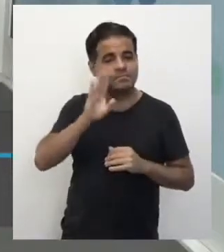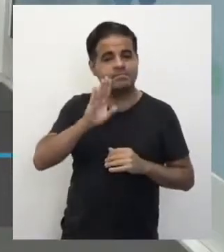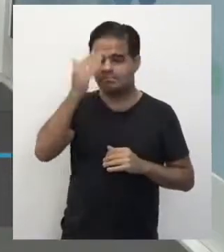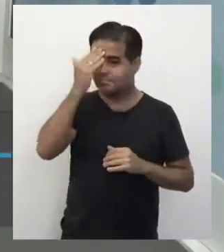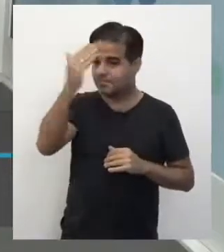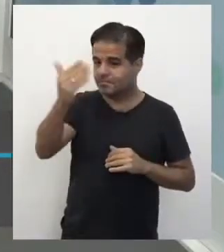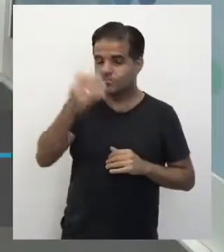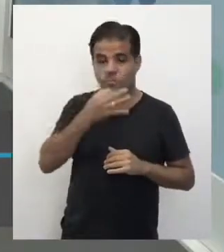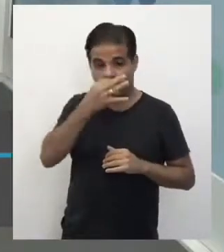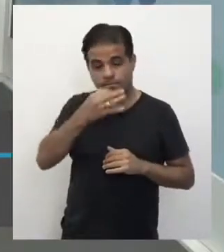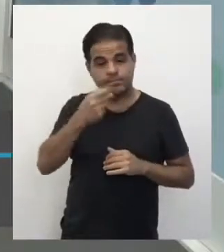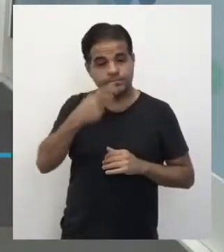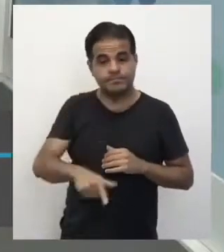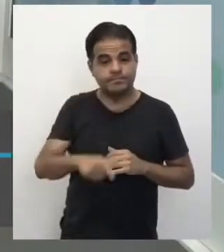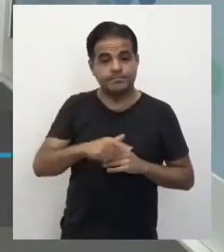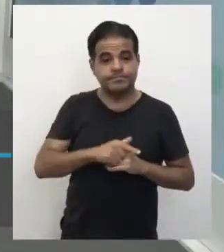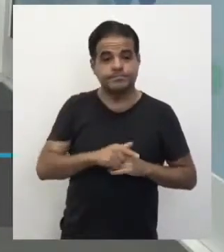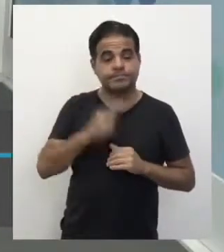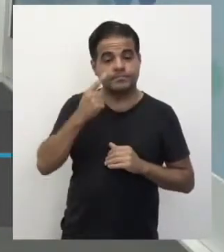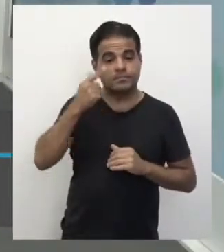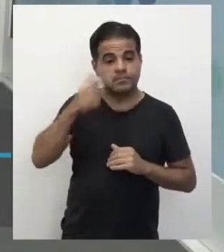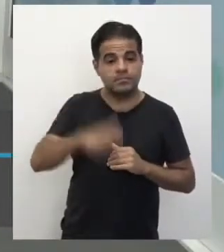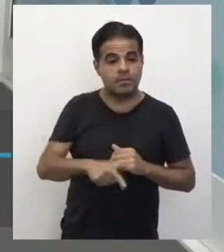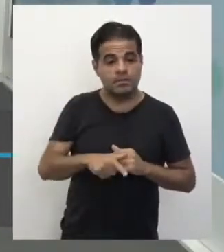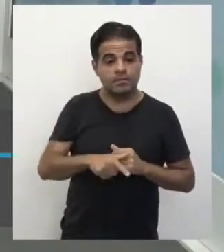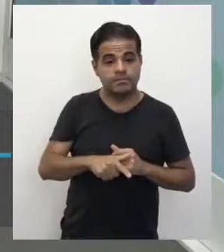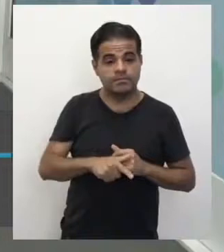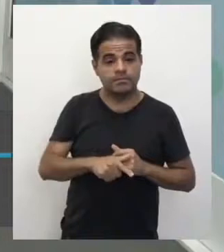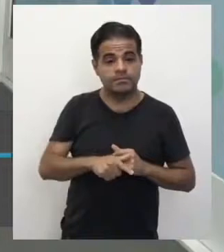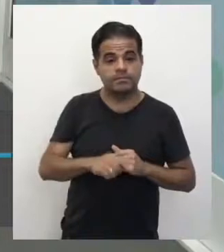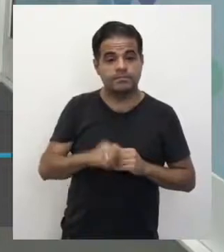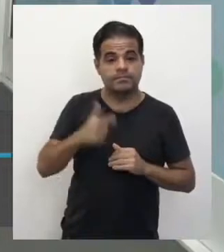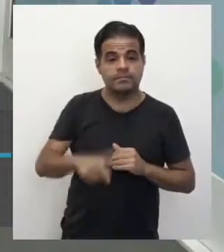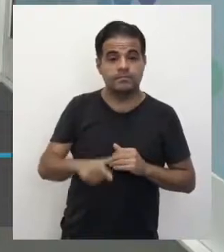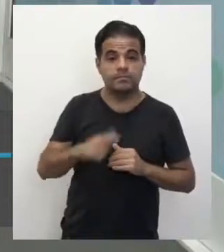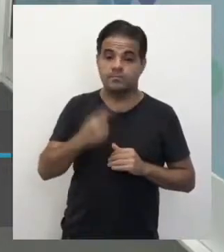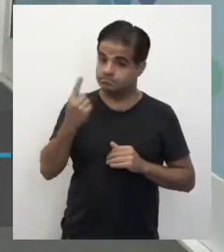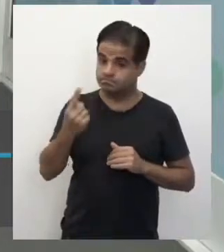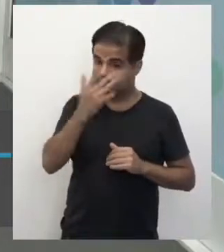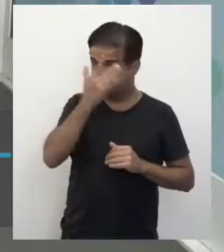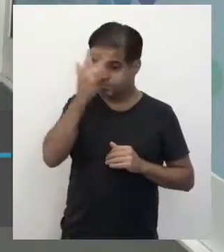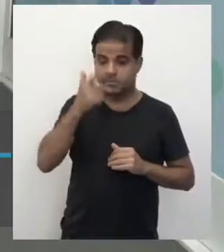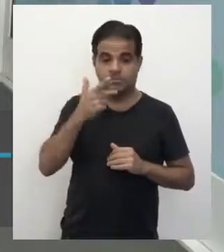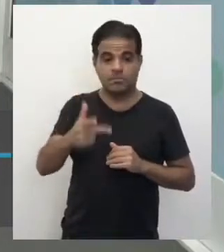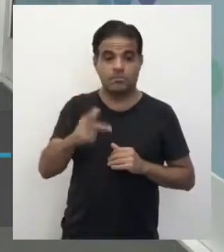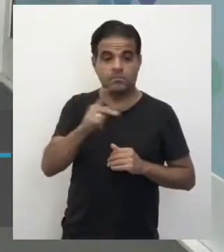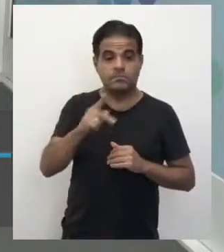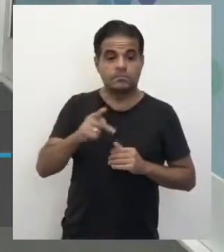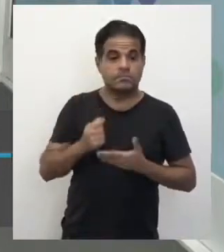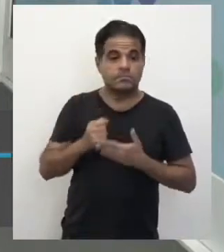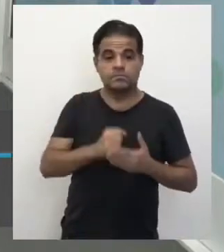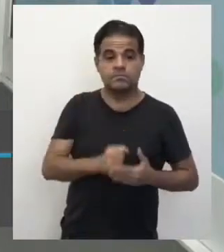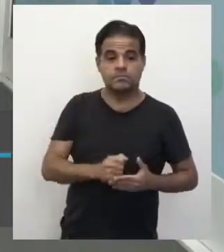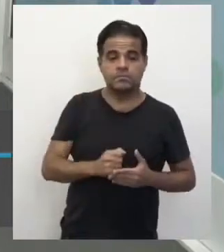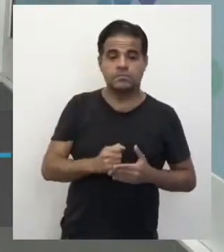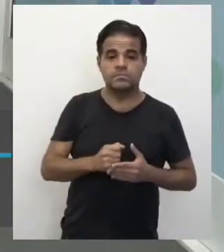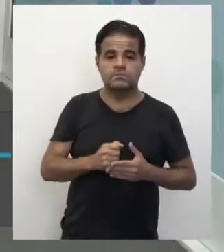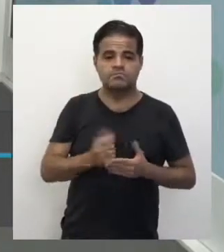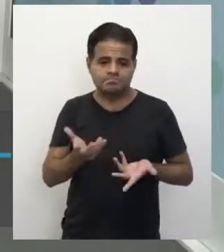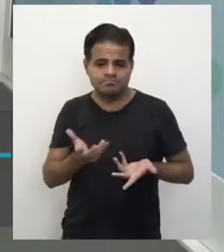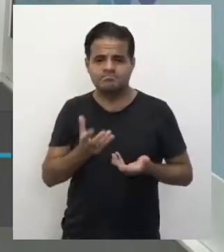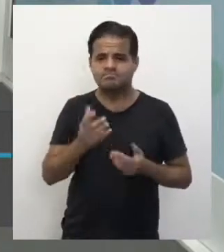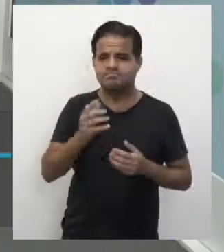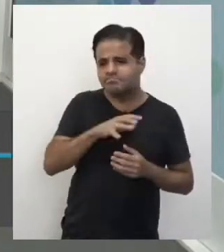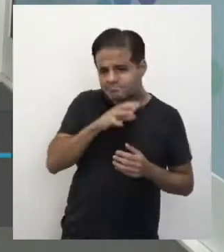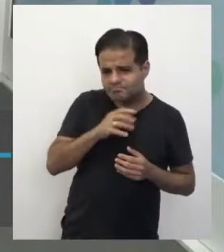obrigado. Mais alguma, Luiz? Vamos ver. Aqui, só mais uma. Alguém disse, o professor Carlos trouxe um bichinho feio. E